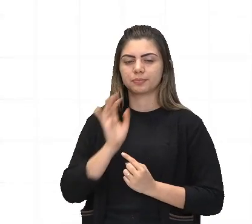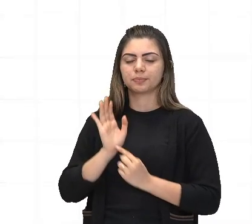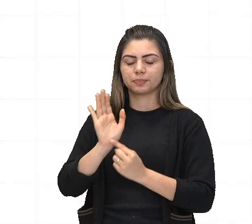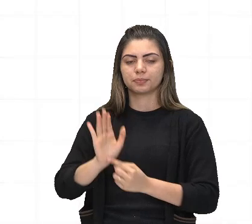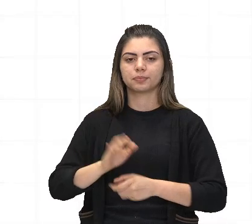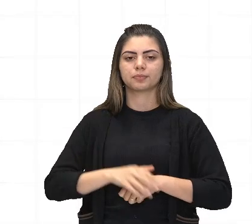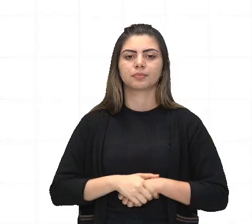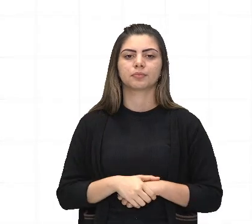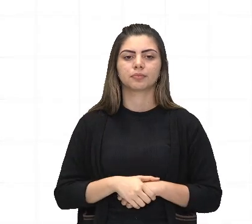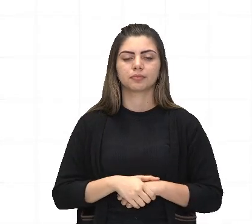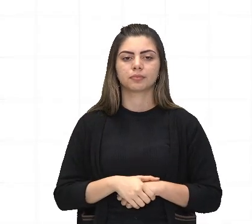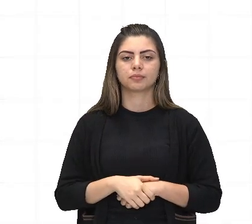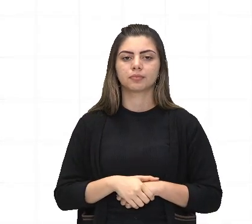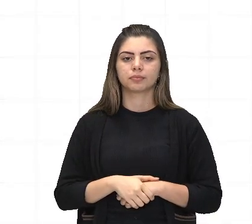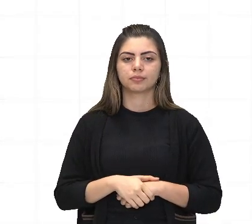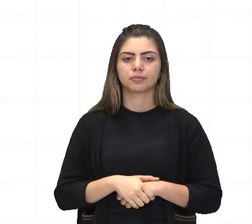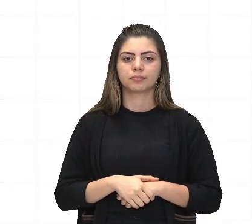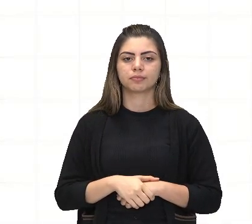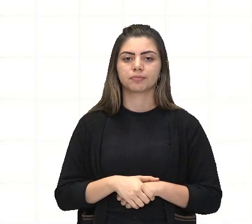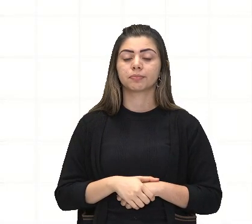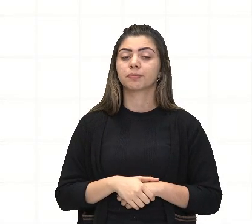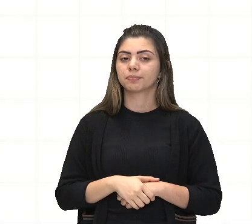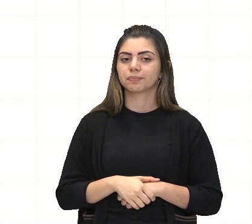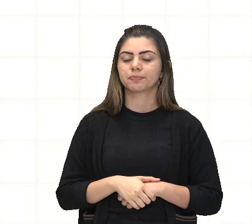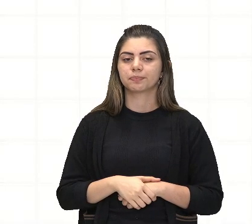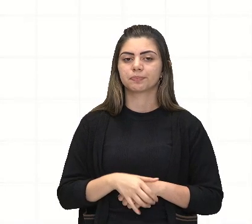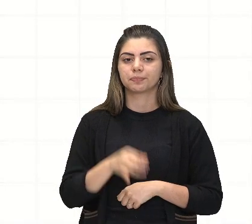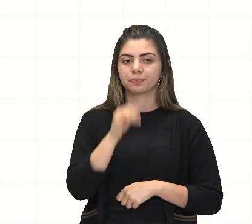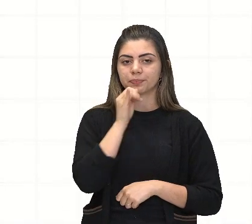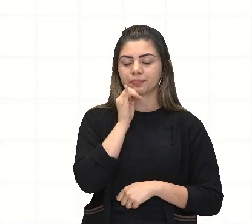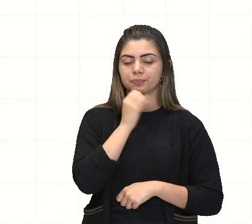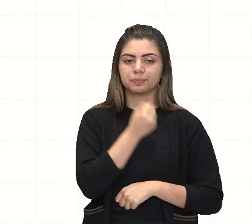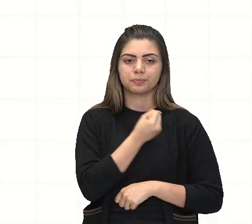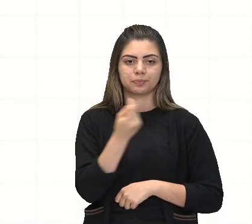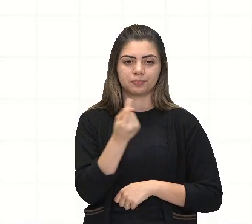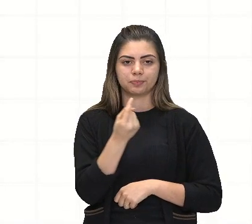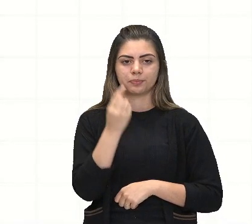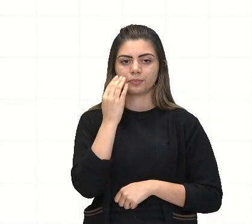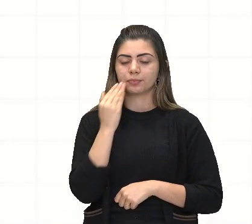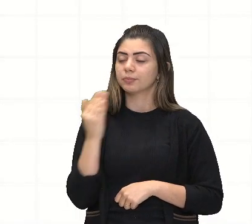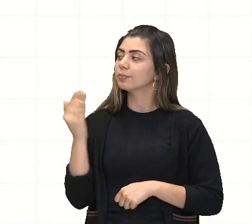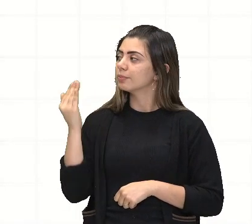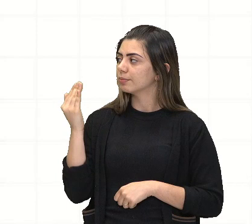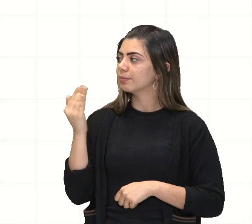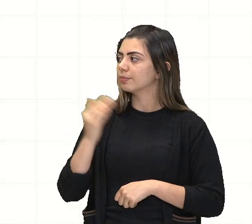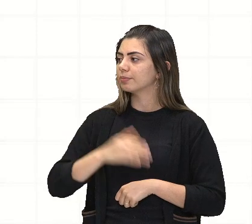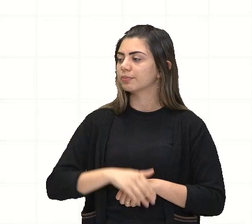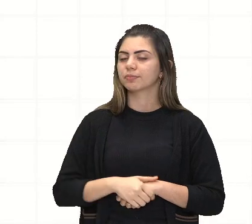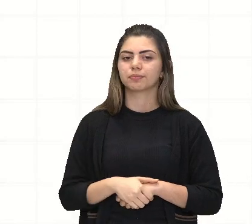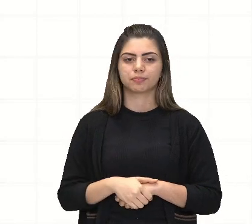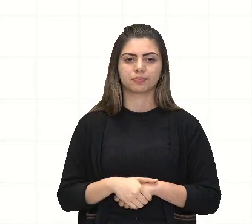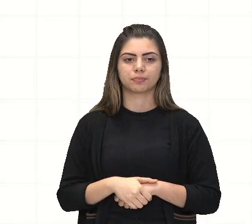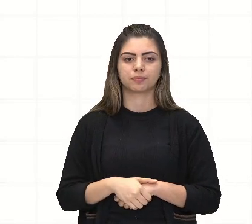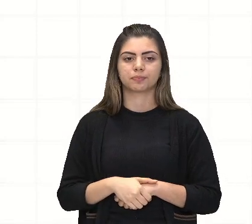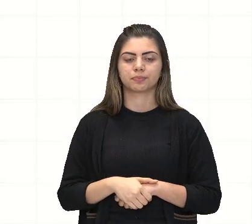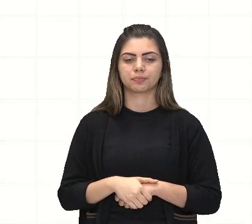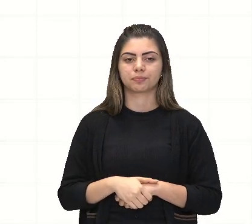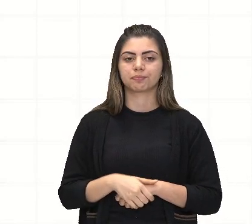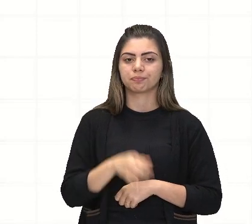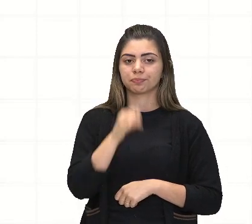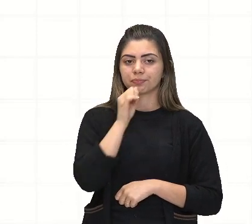Segue aqui. Então nós temos como exemplo o seguinte, vamos para o primeiro, olha, aqui eu tenho 2 exemplos. Exemplo